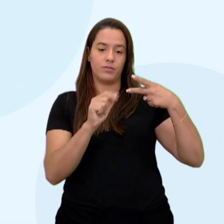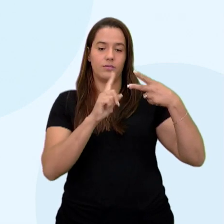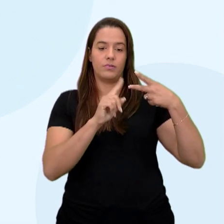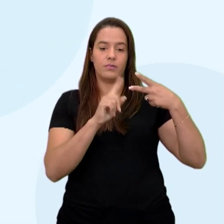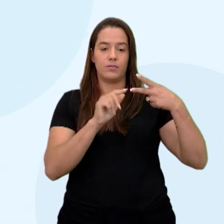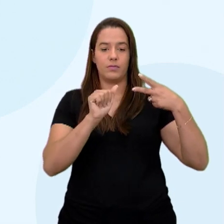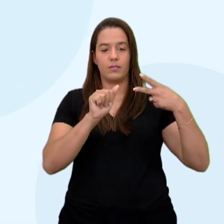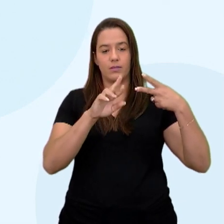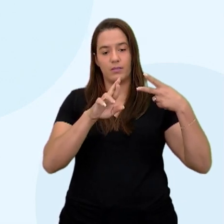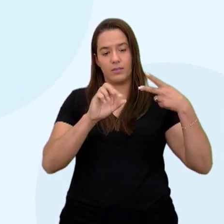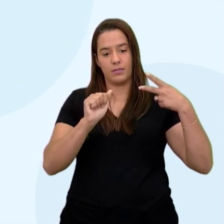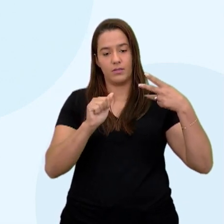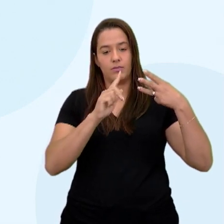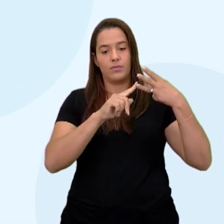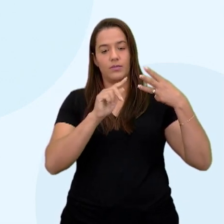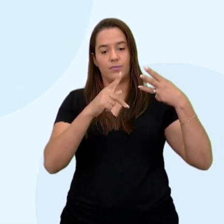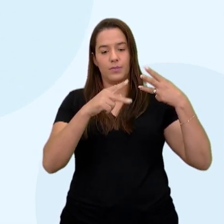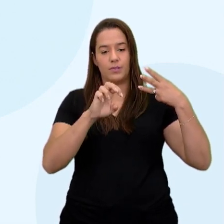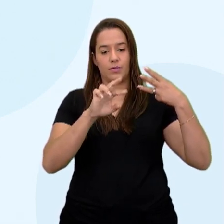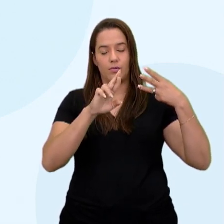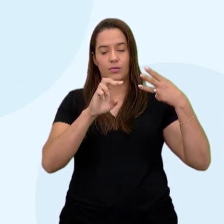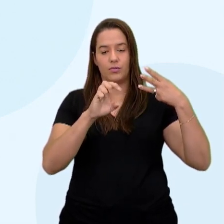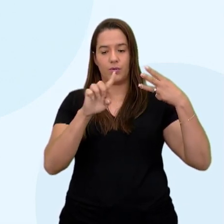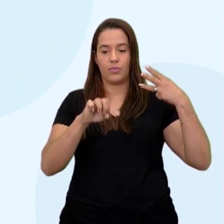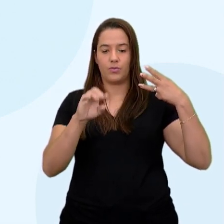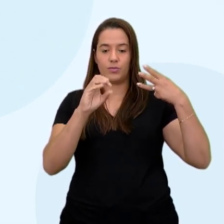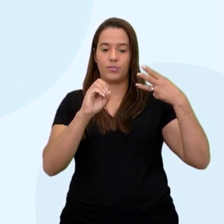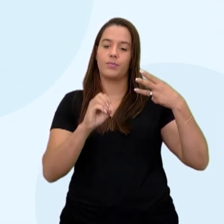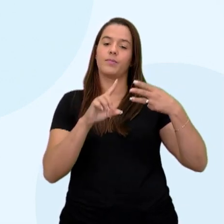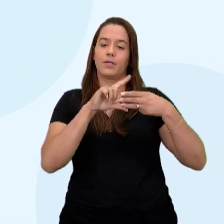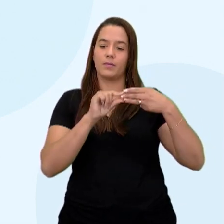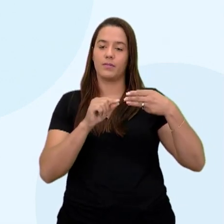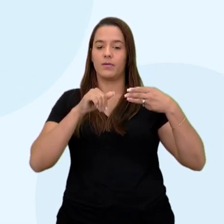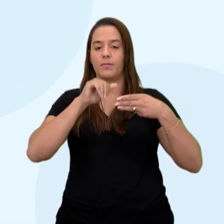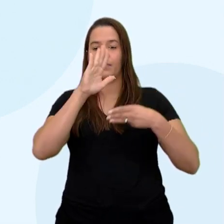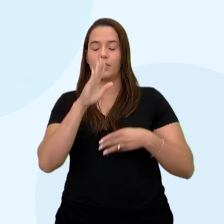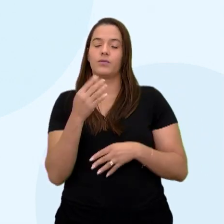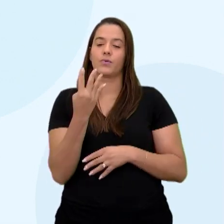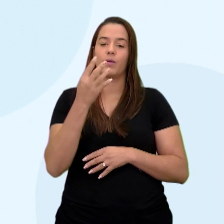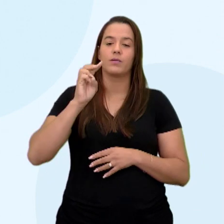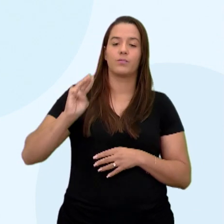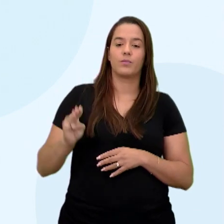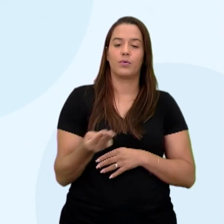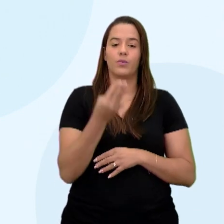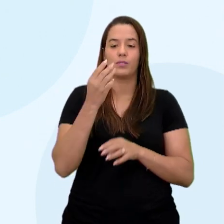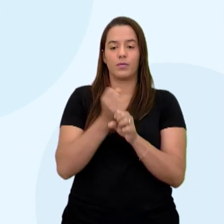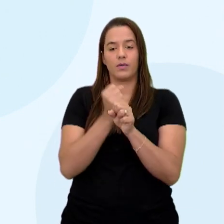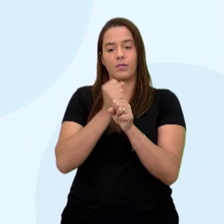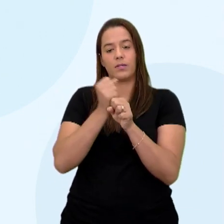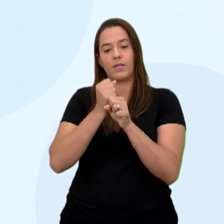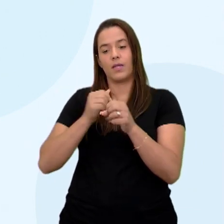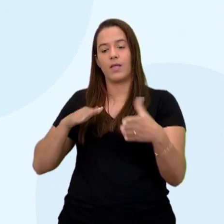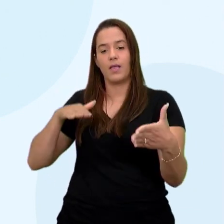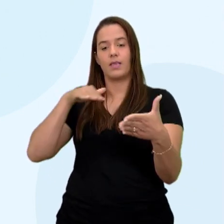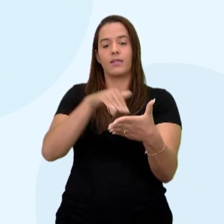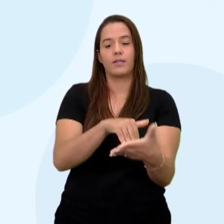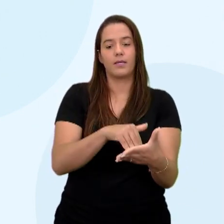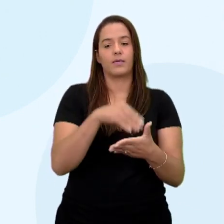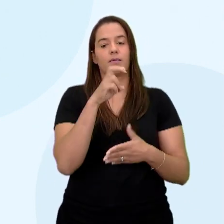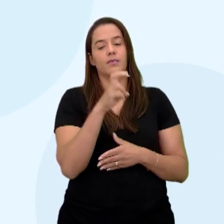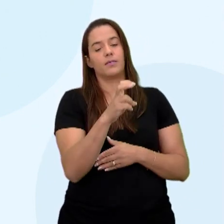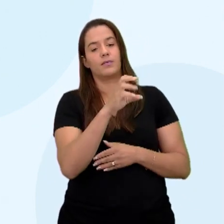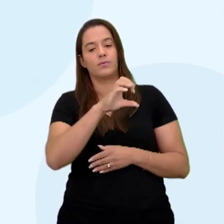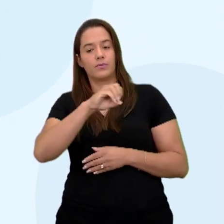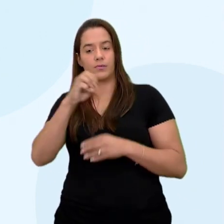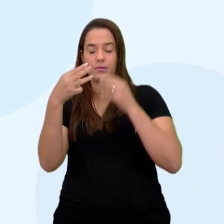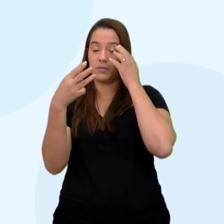eles vão aparecendo aí, né, destacados aí de 4 bilhões e meio de anos até 541 milhões de